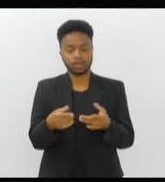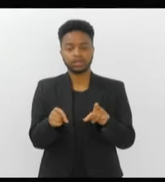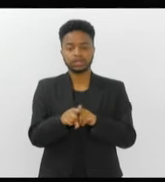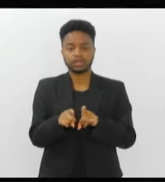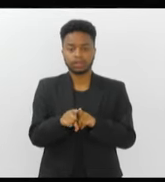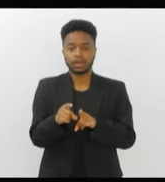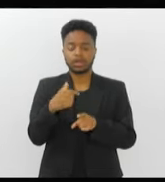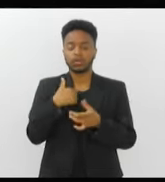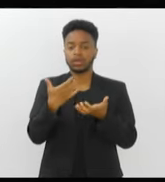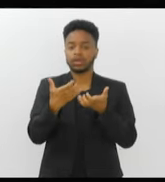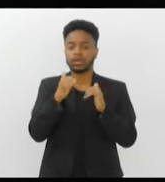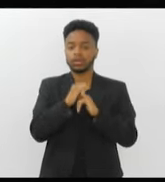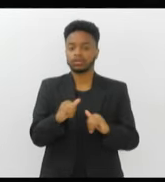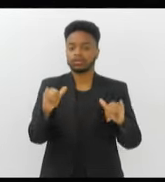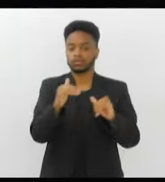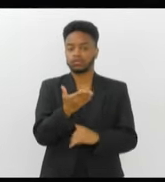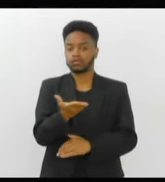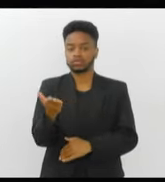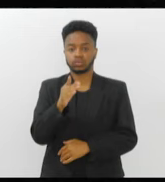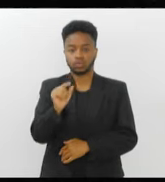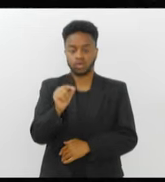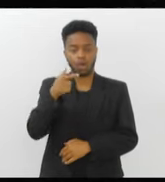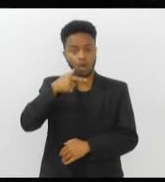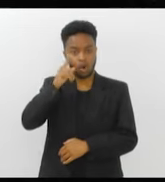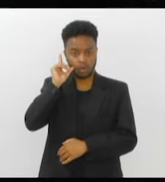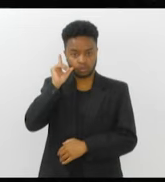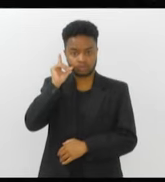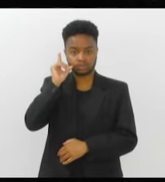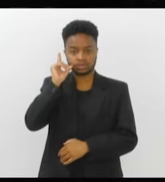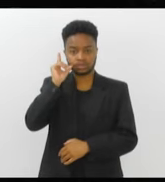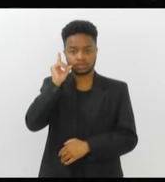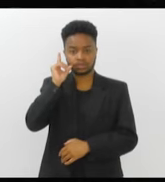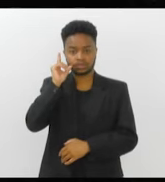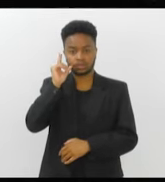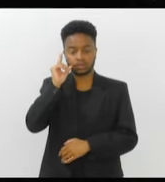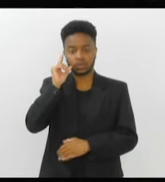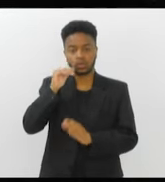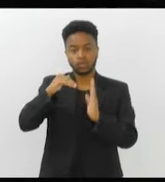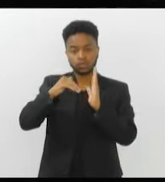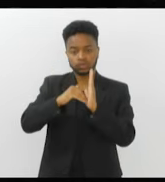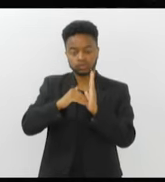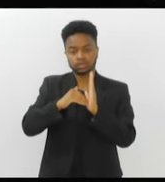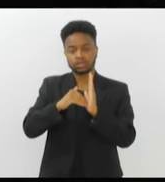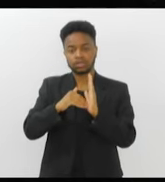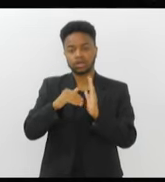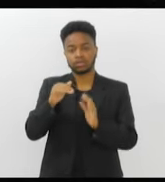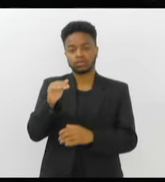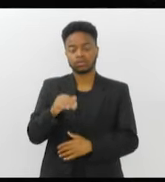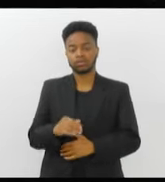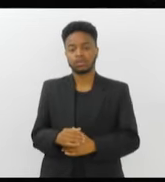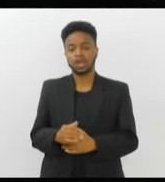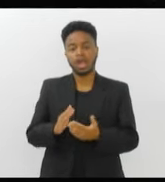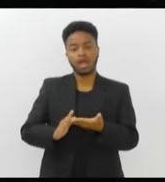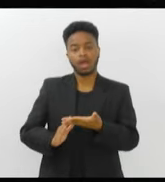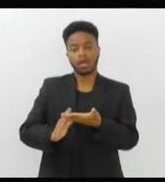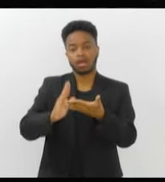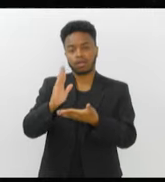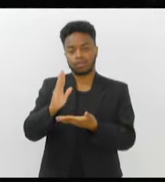queria noticiar que ontem o Senado Federal